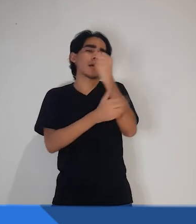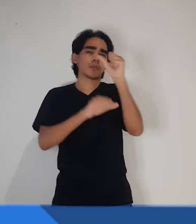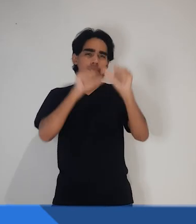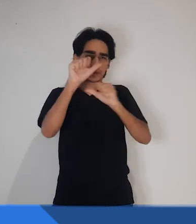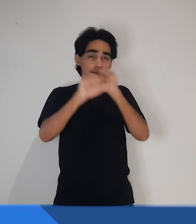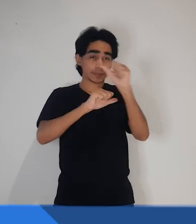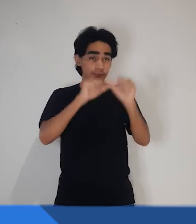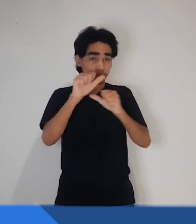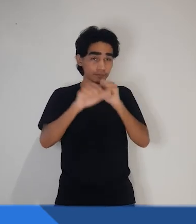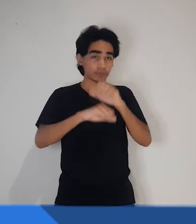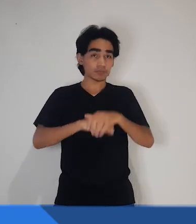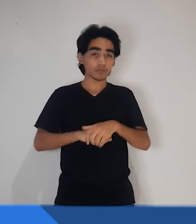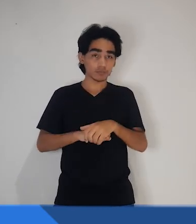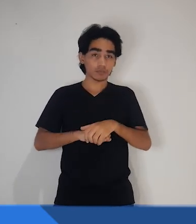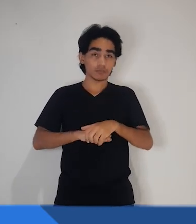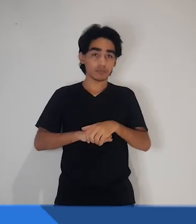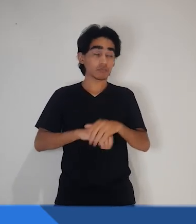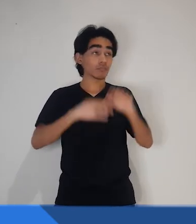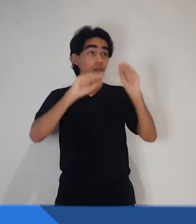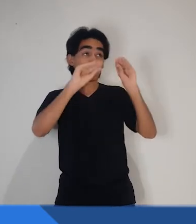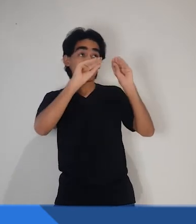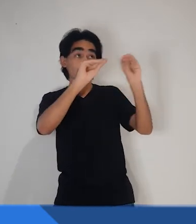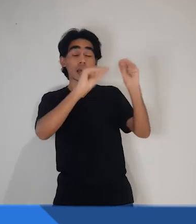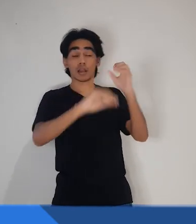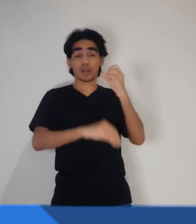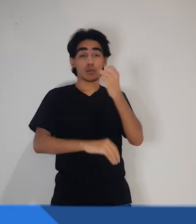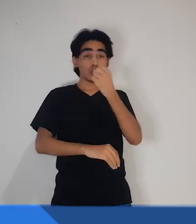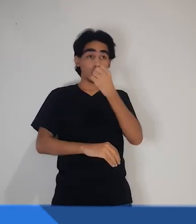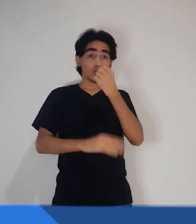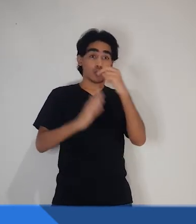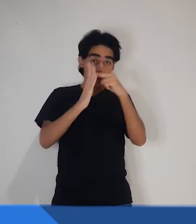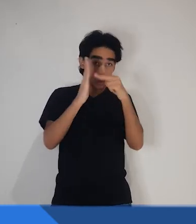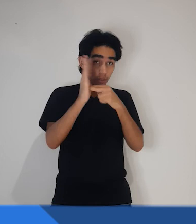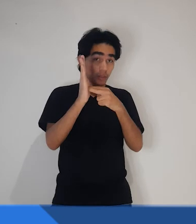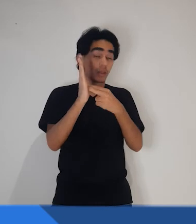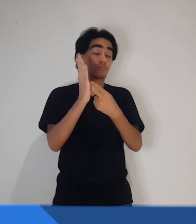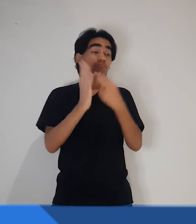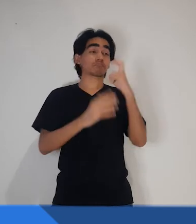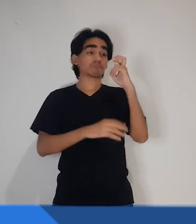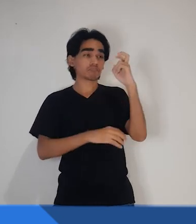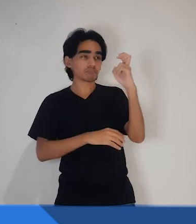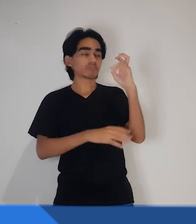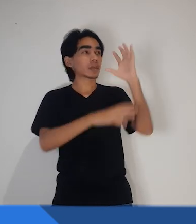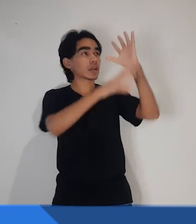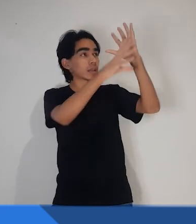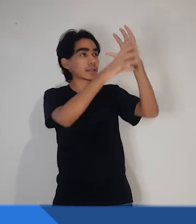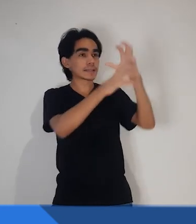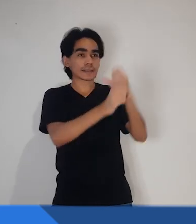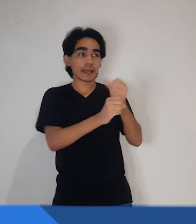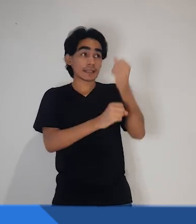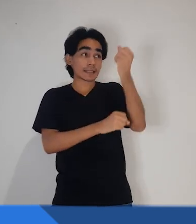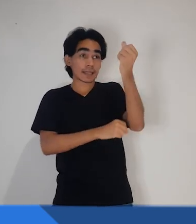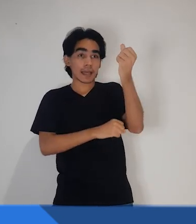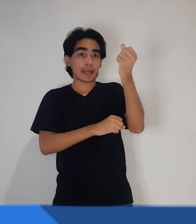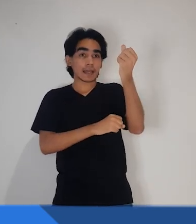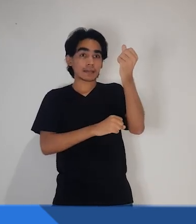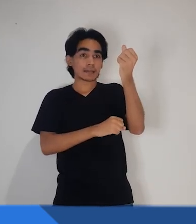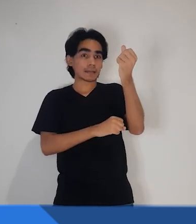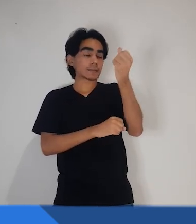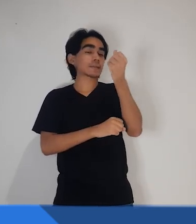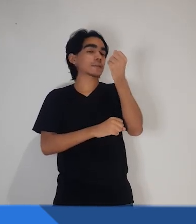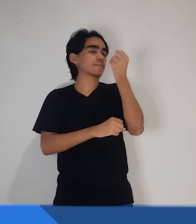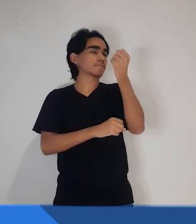mudanças. Vou dar 5 pontos para ela também, totalizando as 6